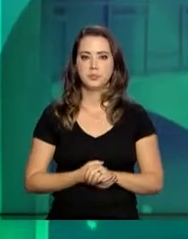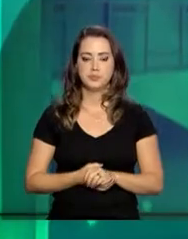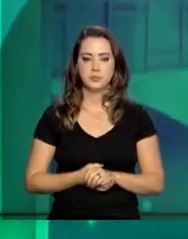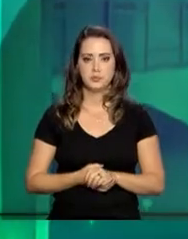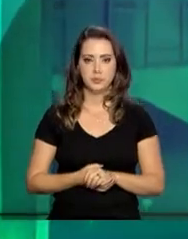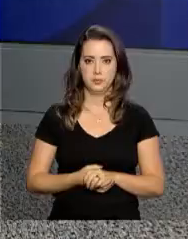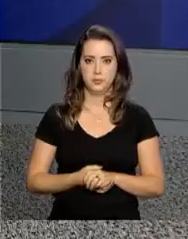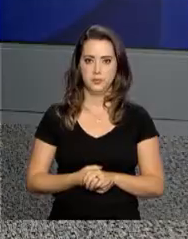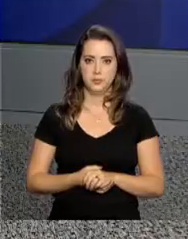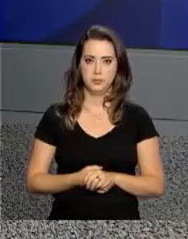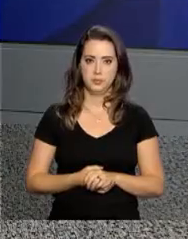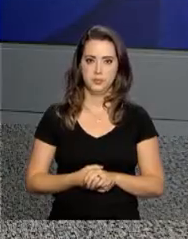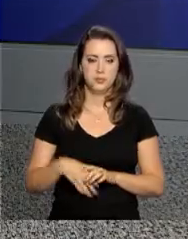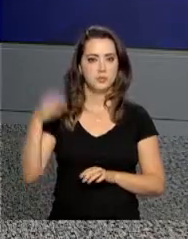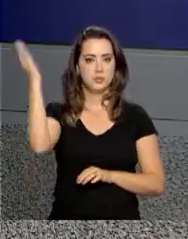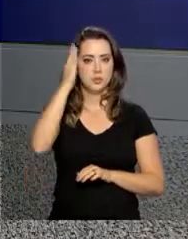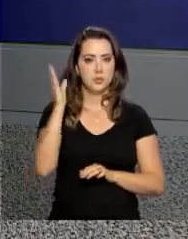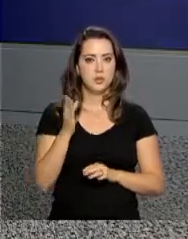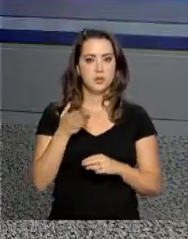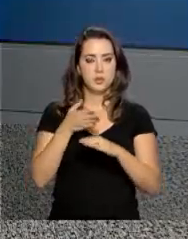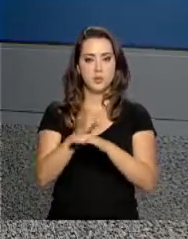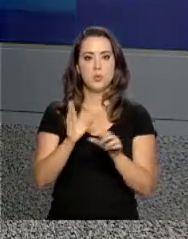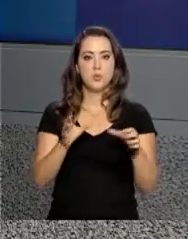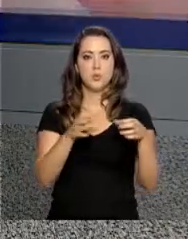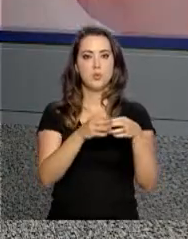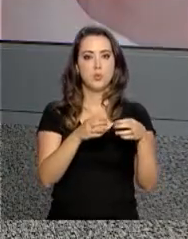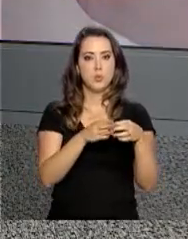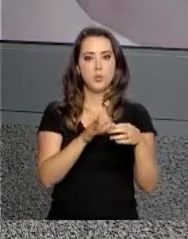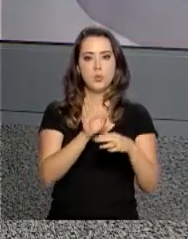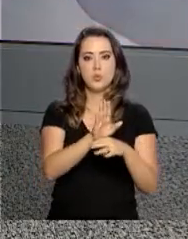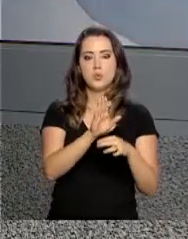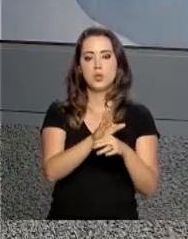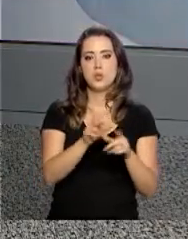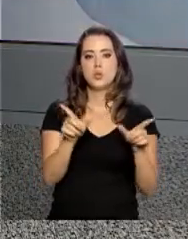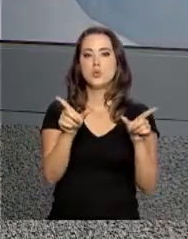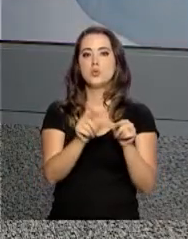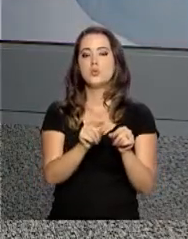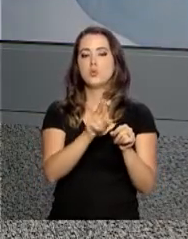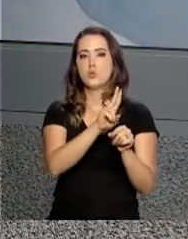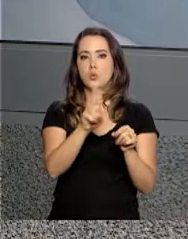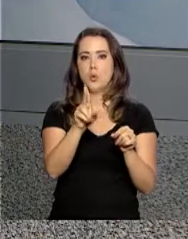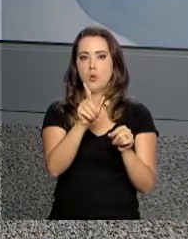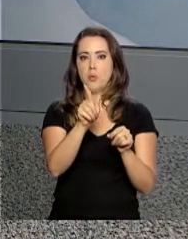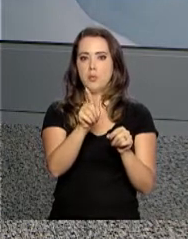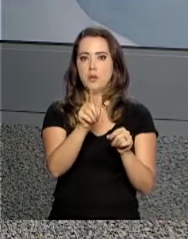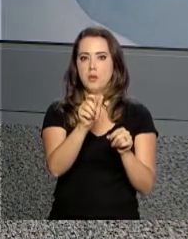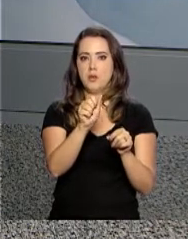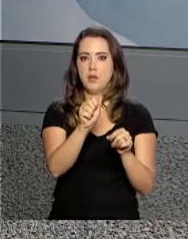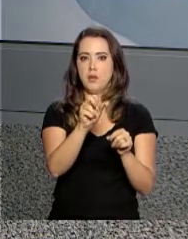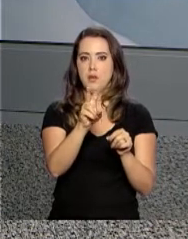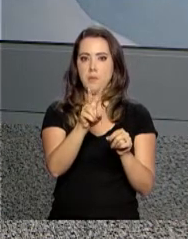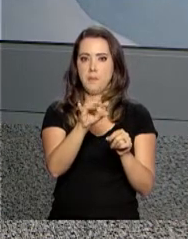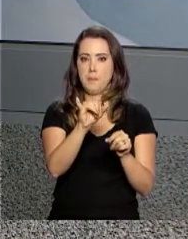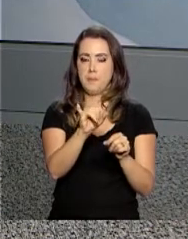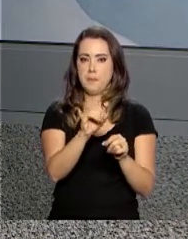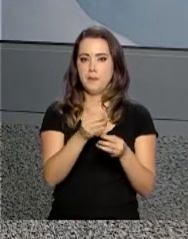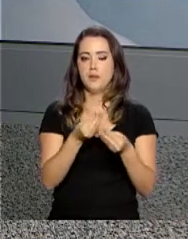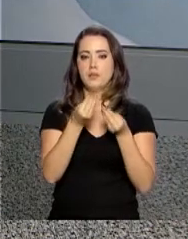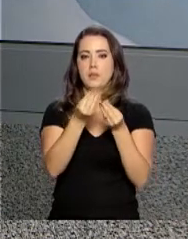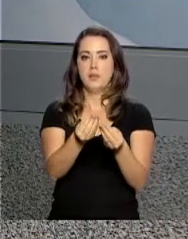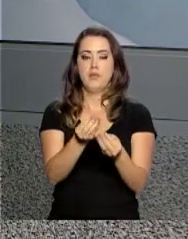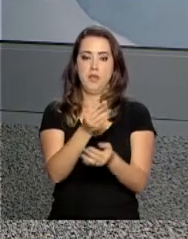lei. O Brasil entrou para a rede de apoiadores da Gavi, uma entidade internacional que atua para garantir o acesso